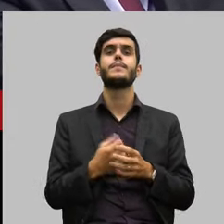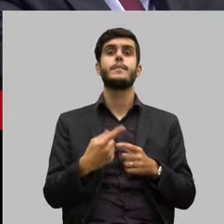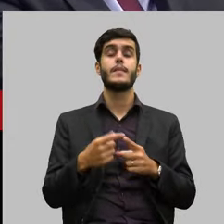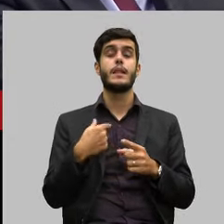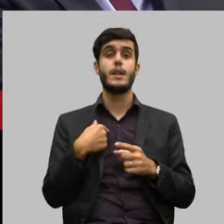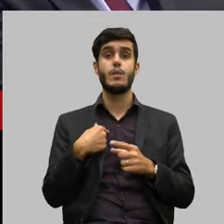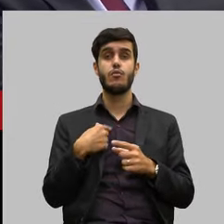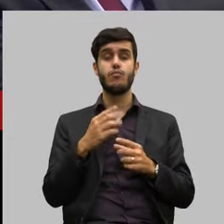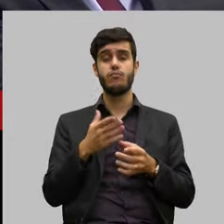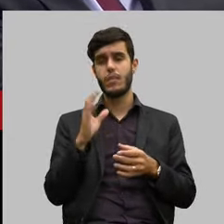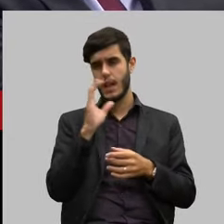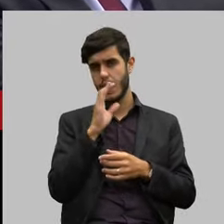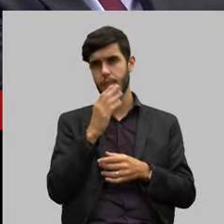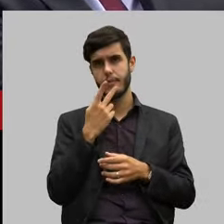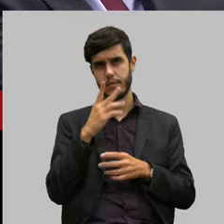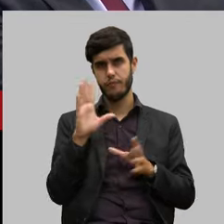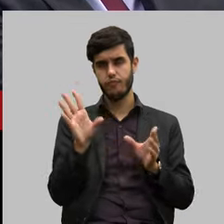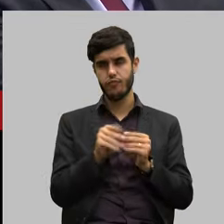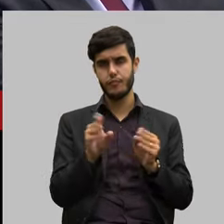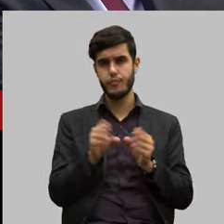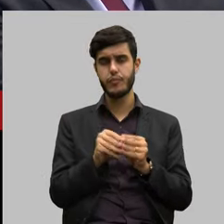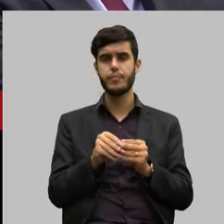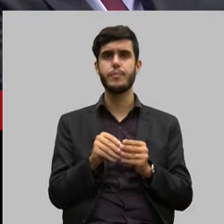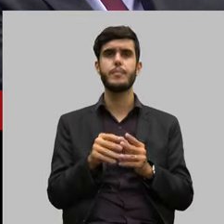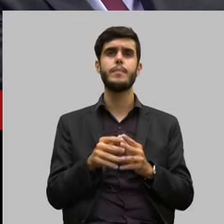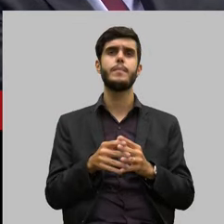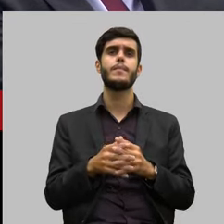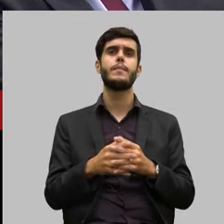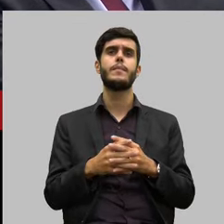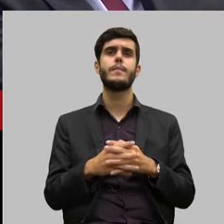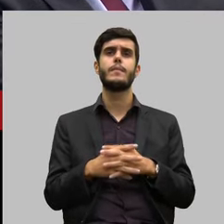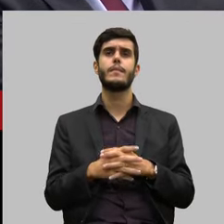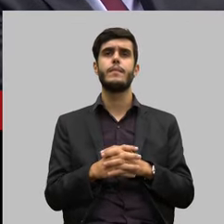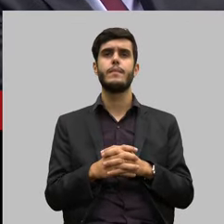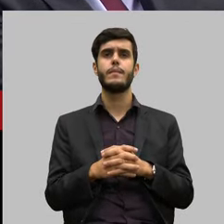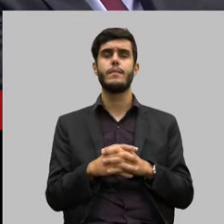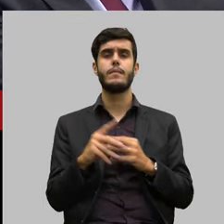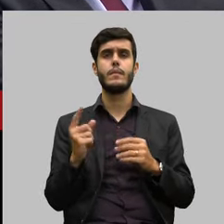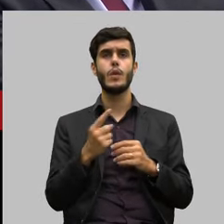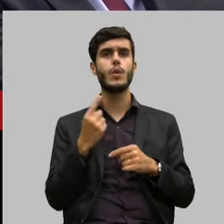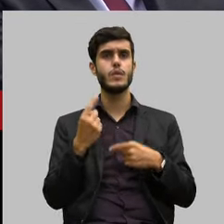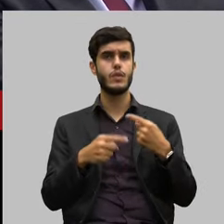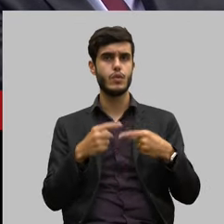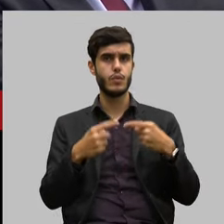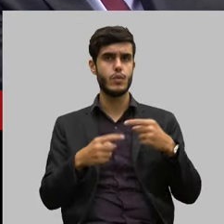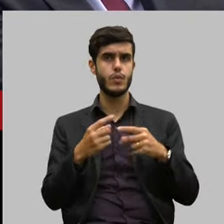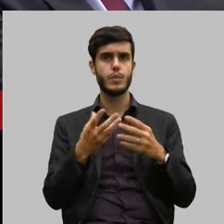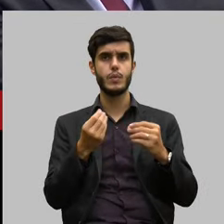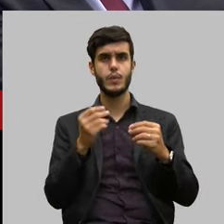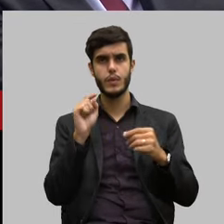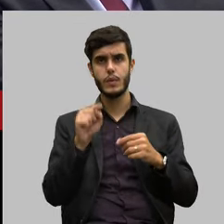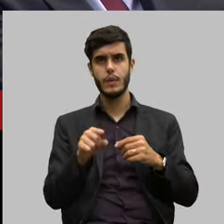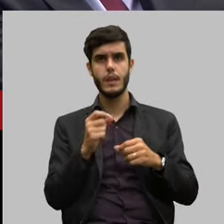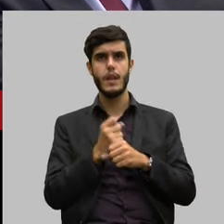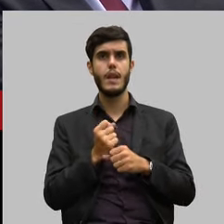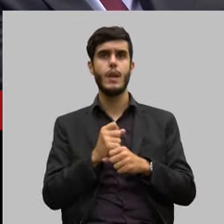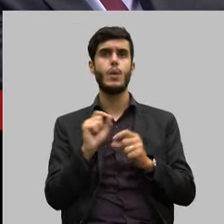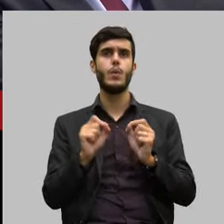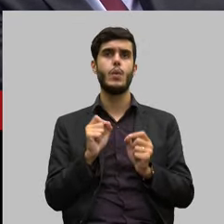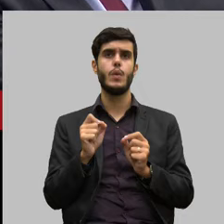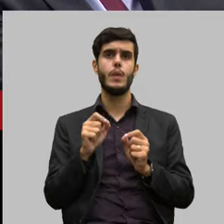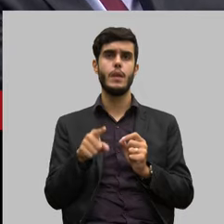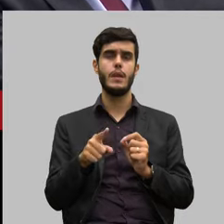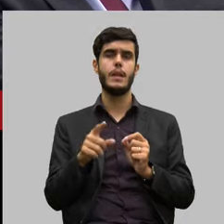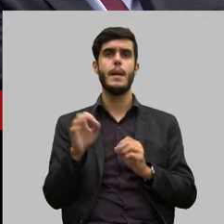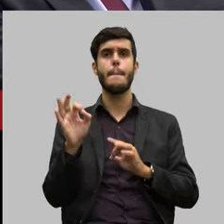breve nas minhas colocações e a gente discutiu aqui muito esse ano o plano de